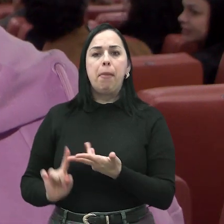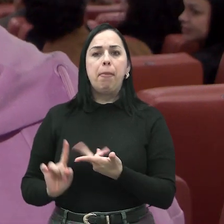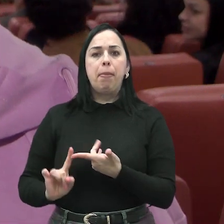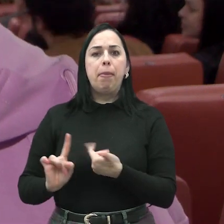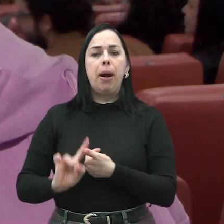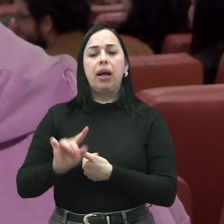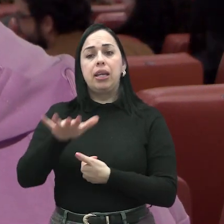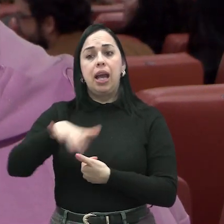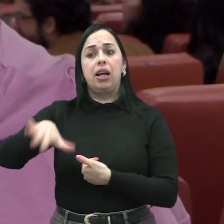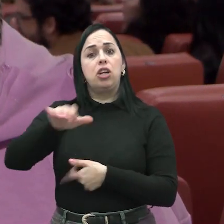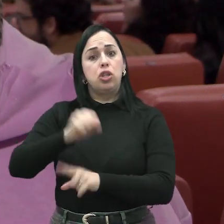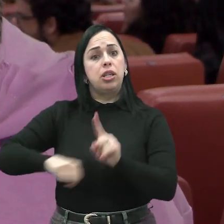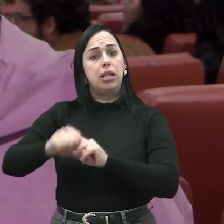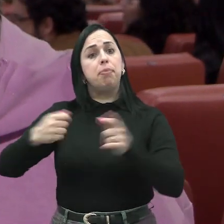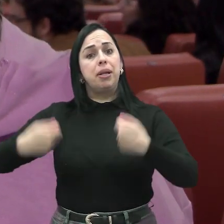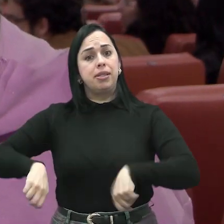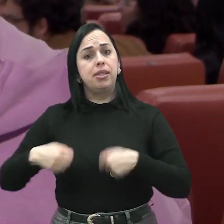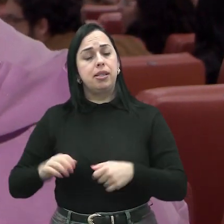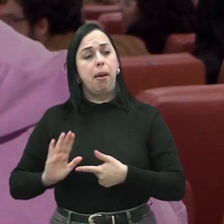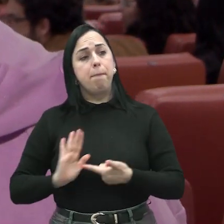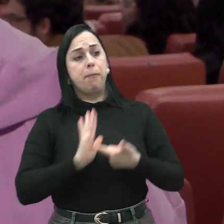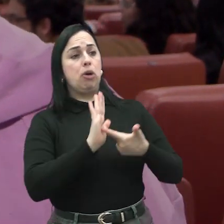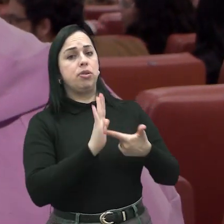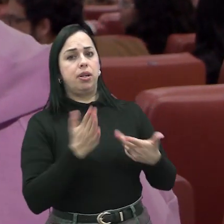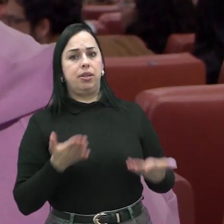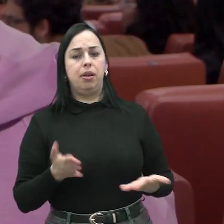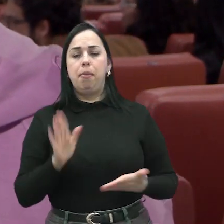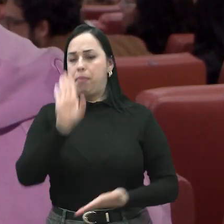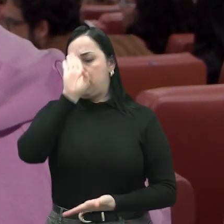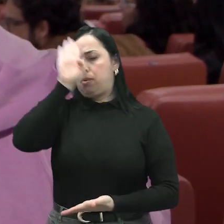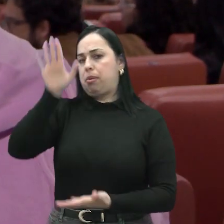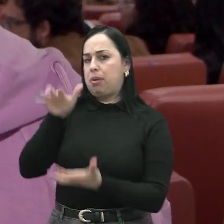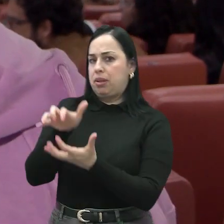as necessidades da comunidade, principalmente